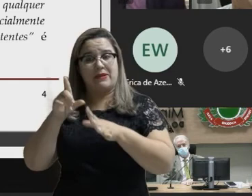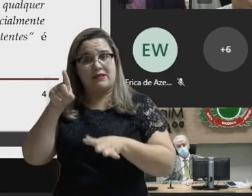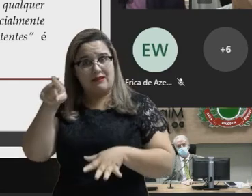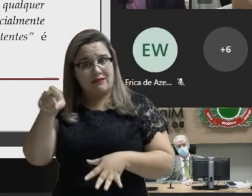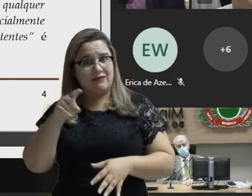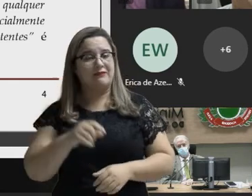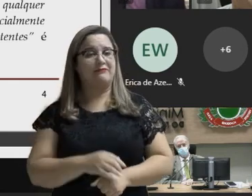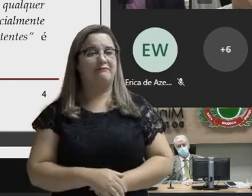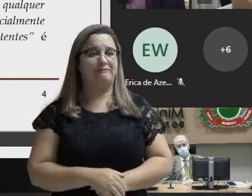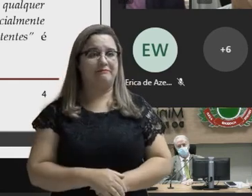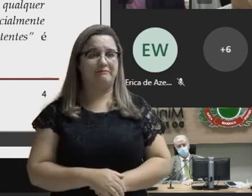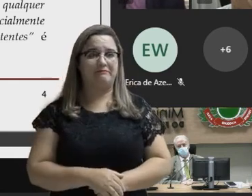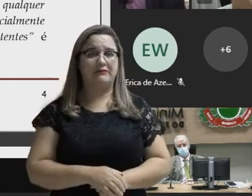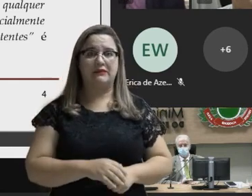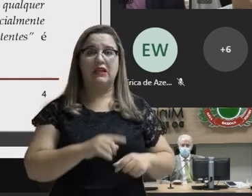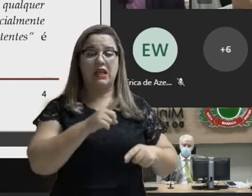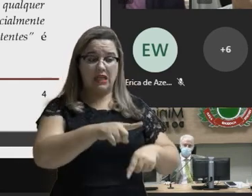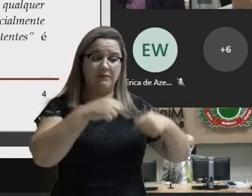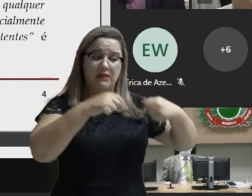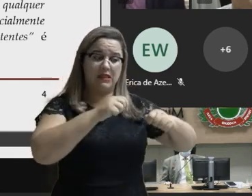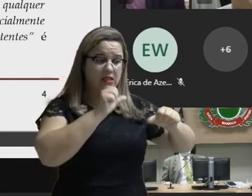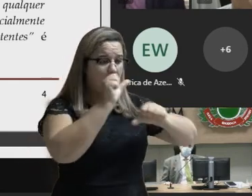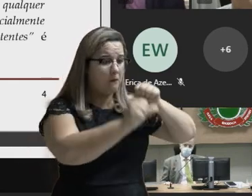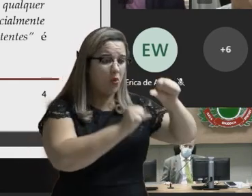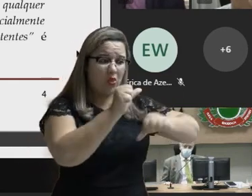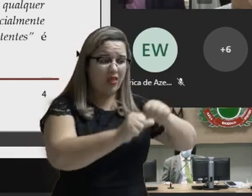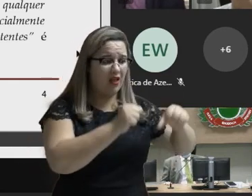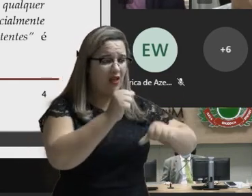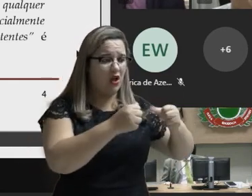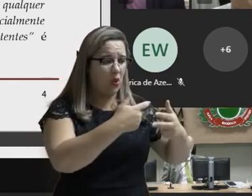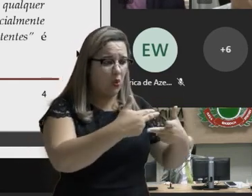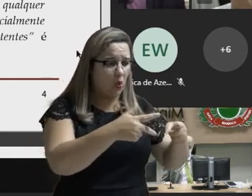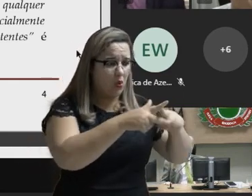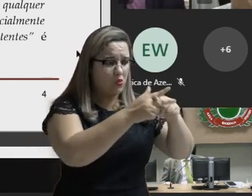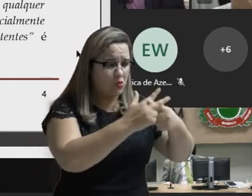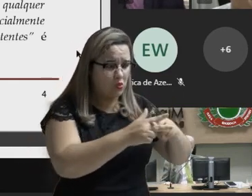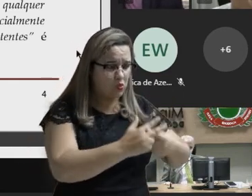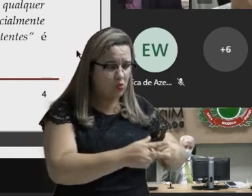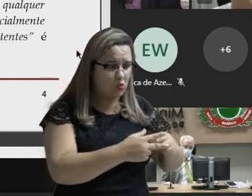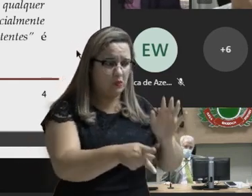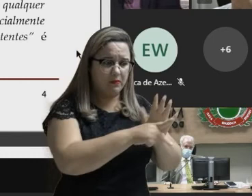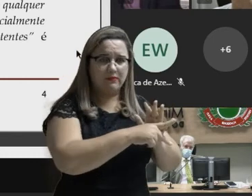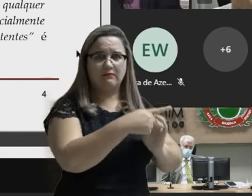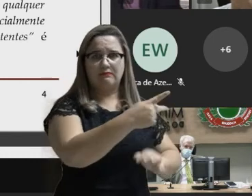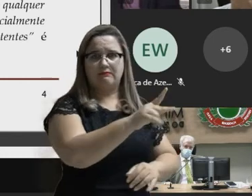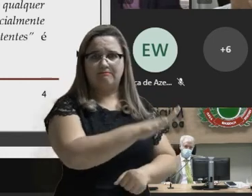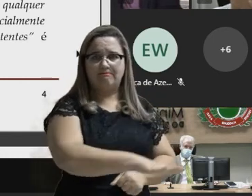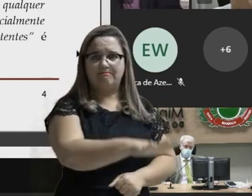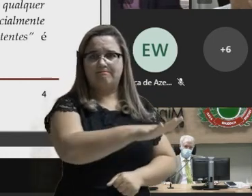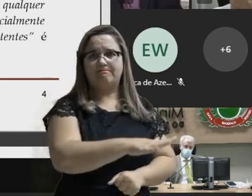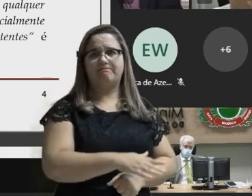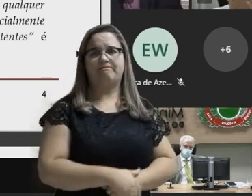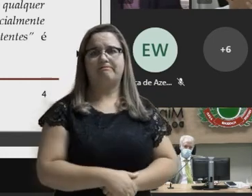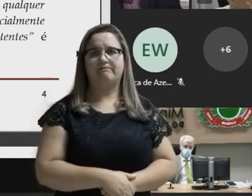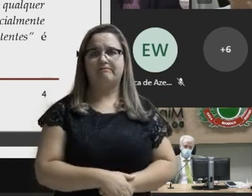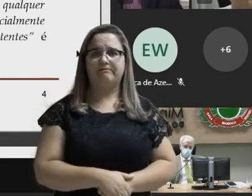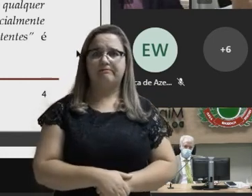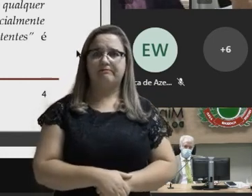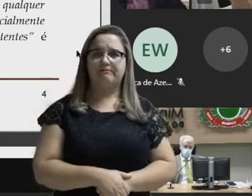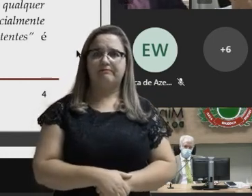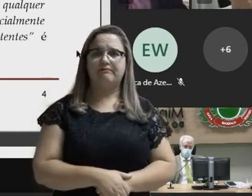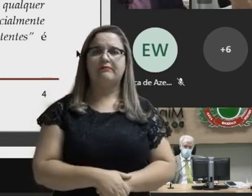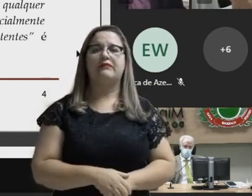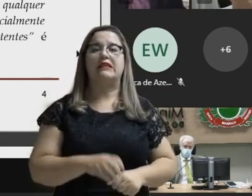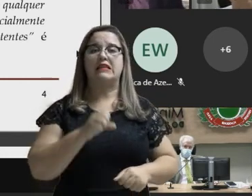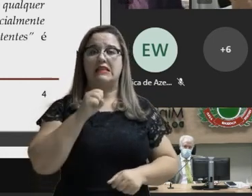infração e tomando as demais providências administrativas de sua competência, Além disso, caso a referida empresa